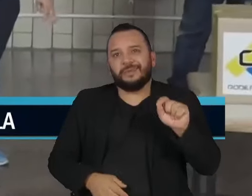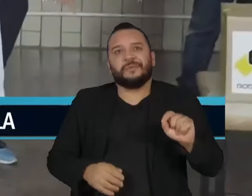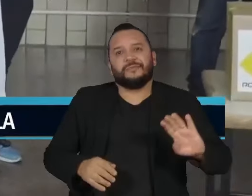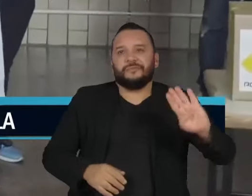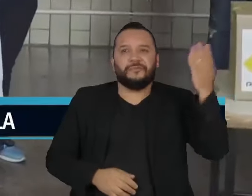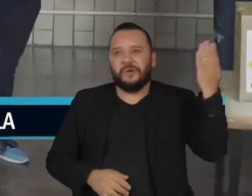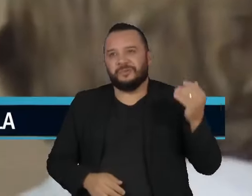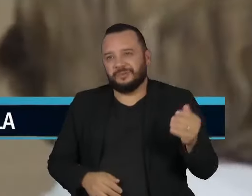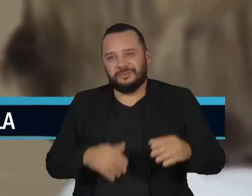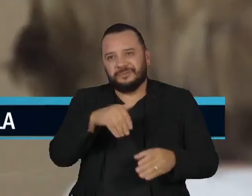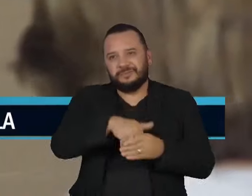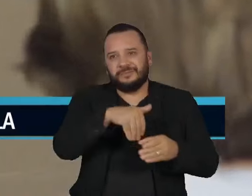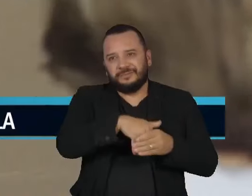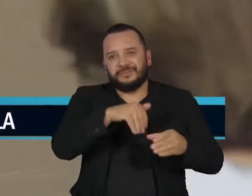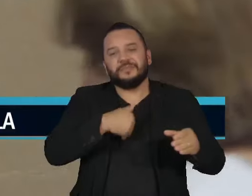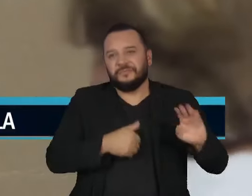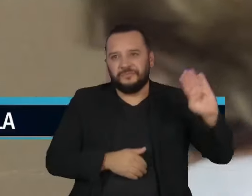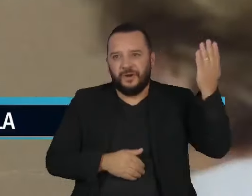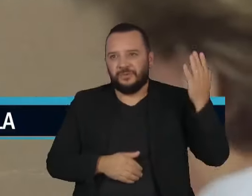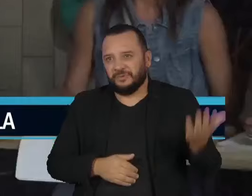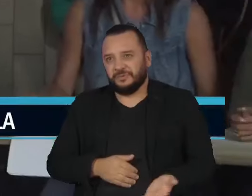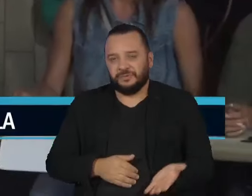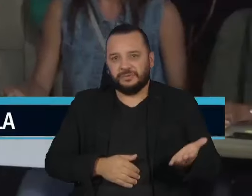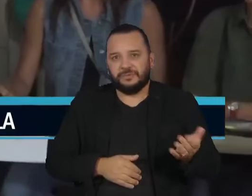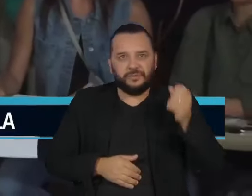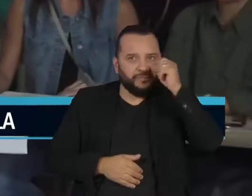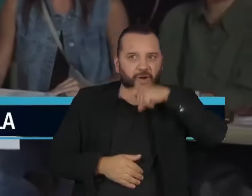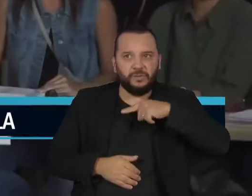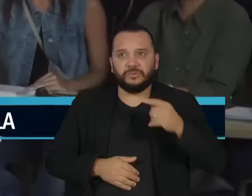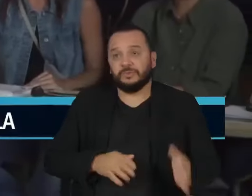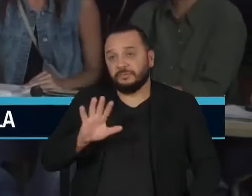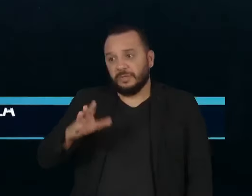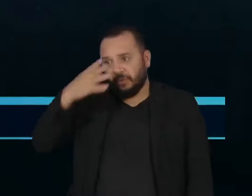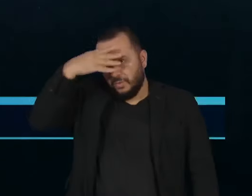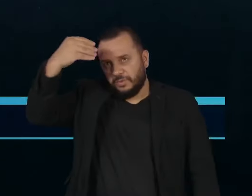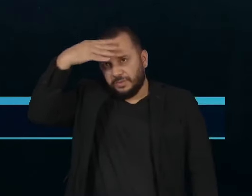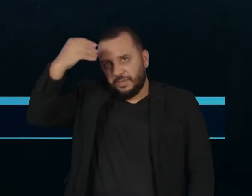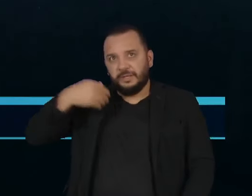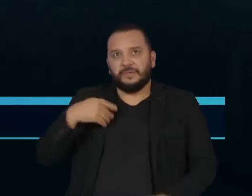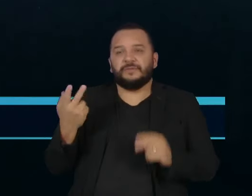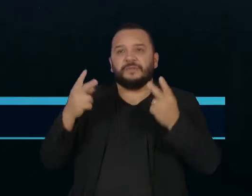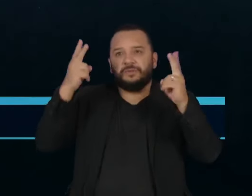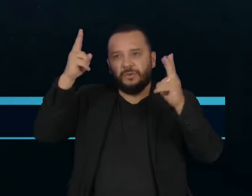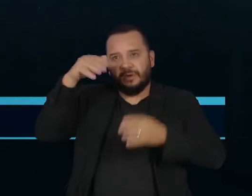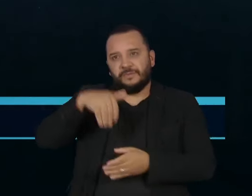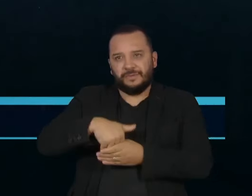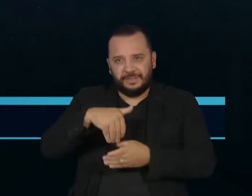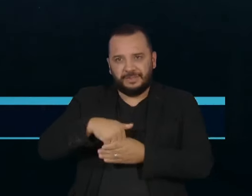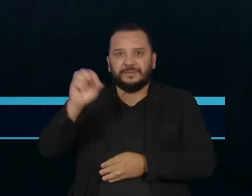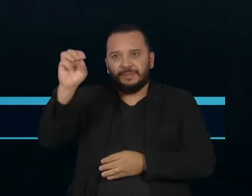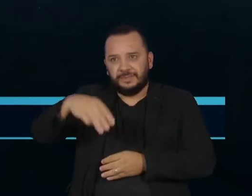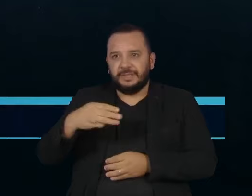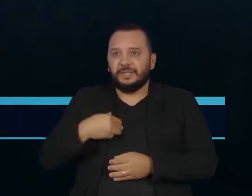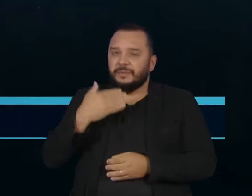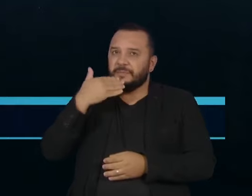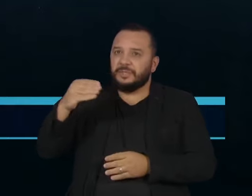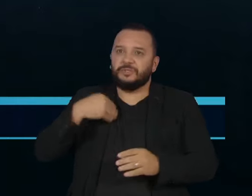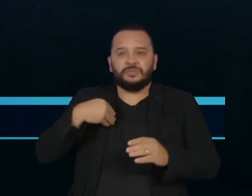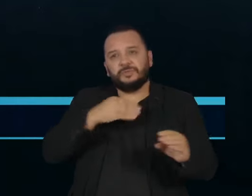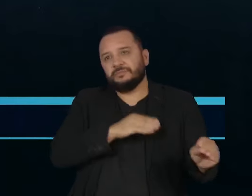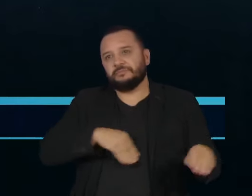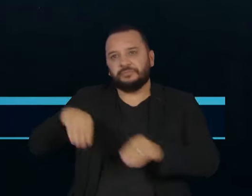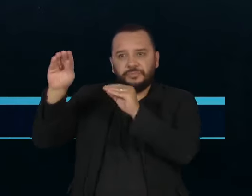Segundo contagem publicada pela oposição, González venceu as eleições. No início deste mês, ele pediu asilo político na